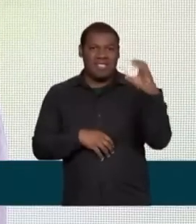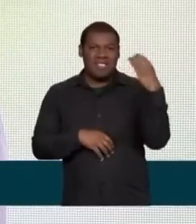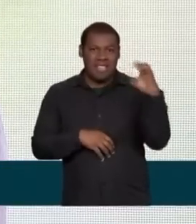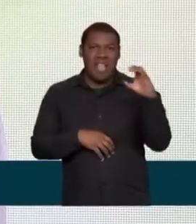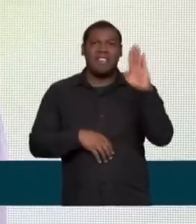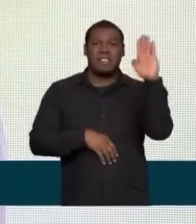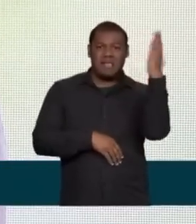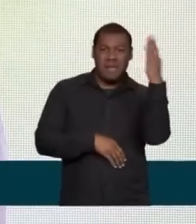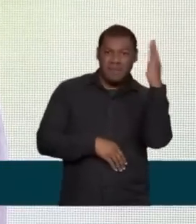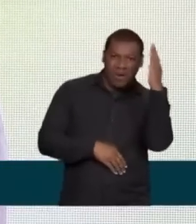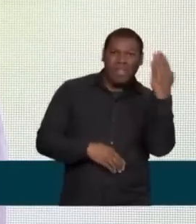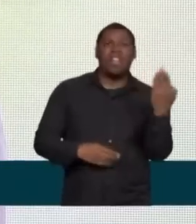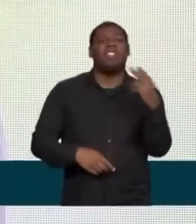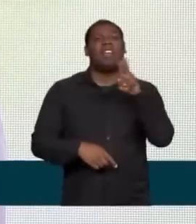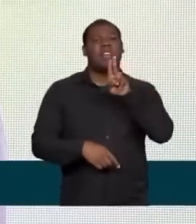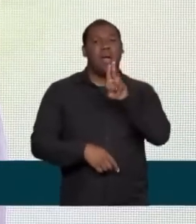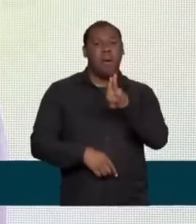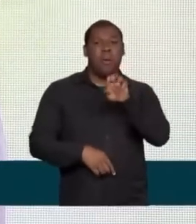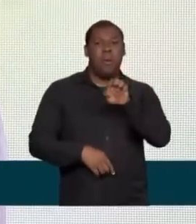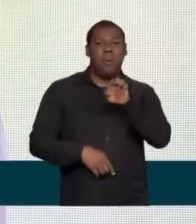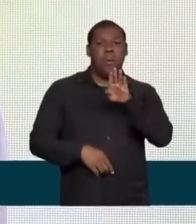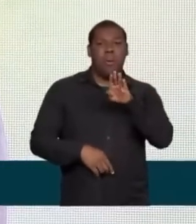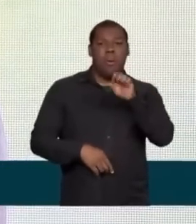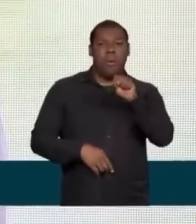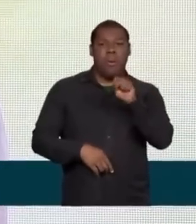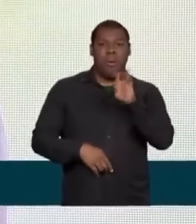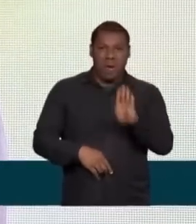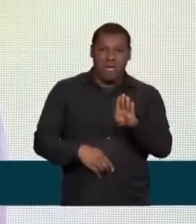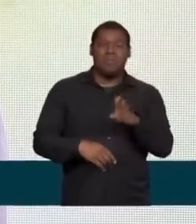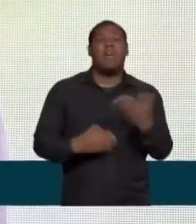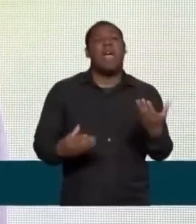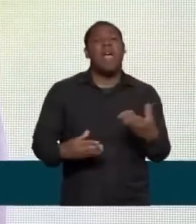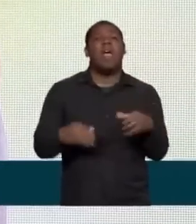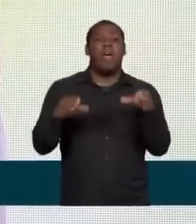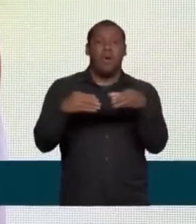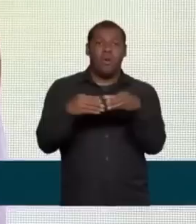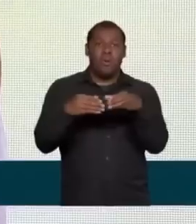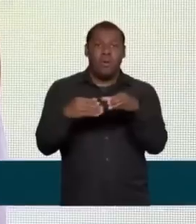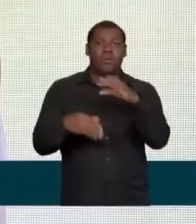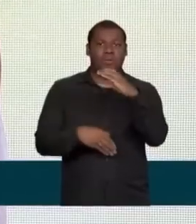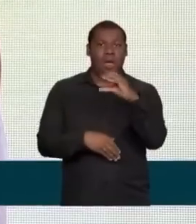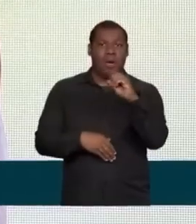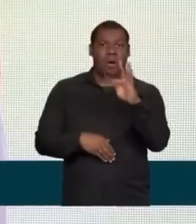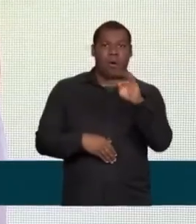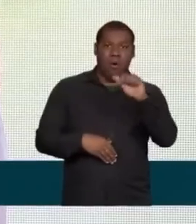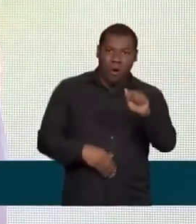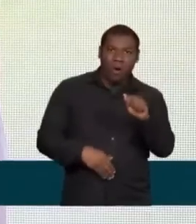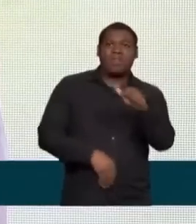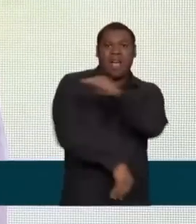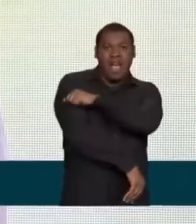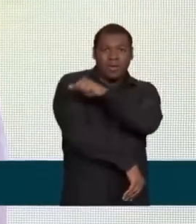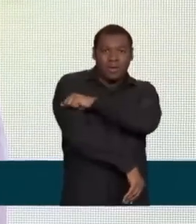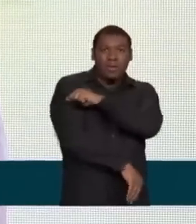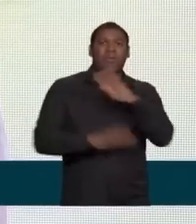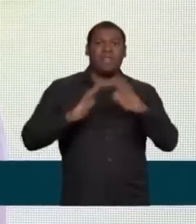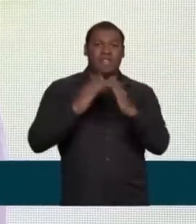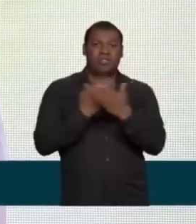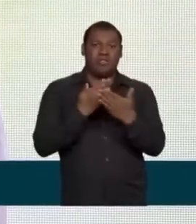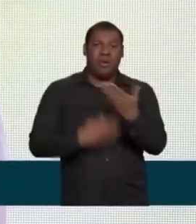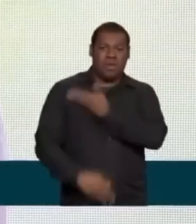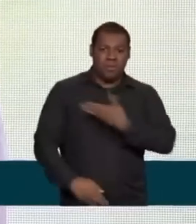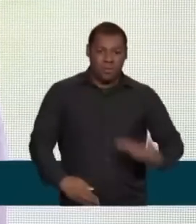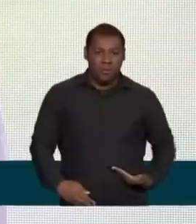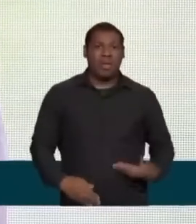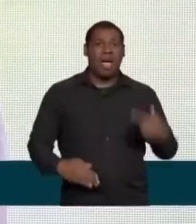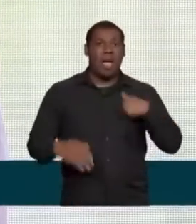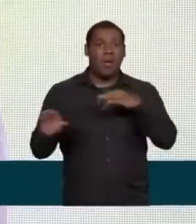por meio de cotas para alunos da rede pública. A universidade ficava em Vitória da Conquista, o que me obrigou a